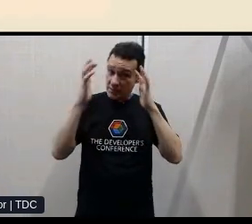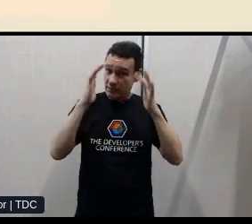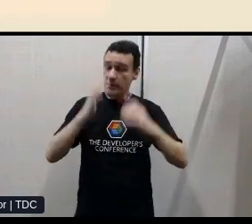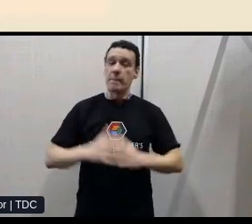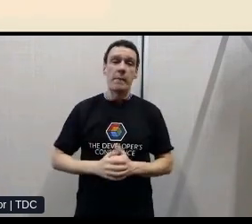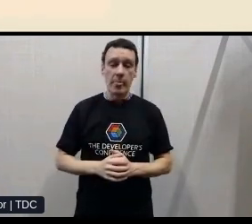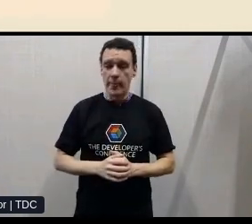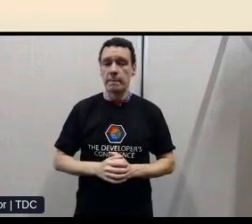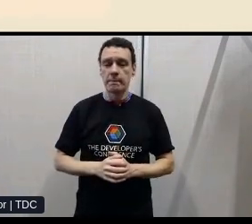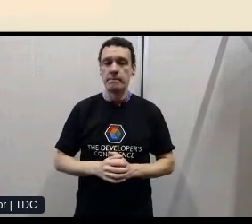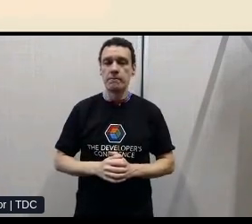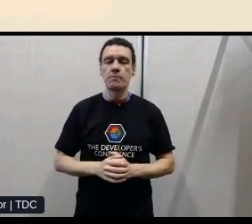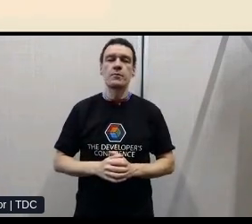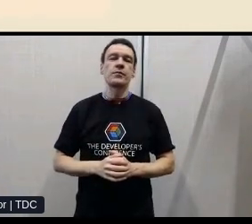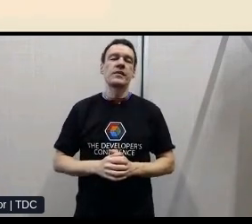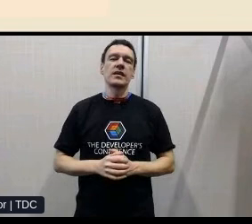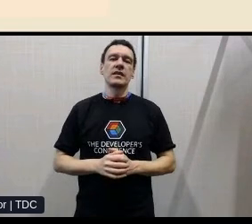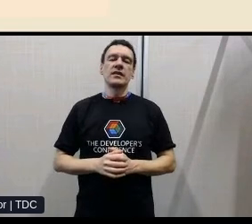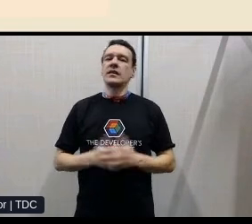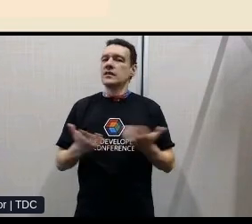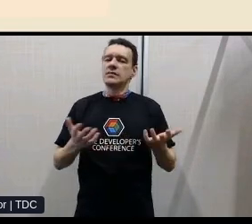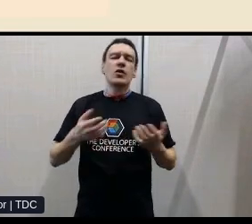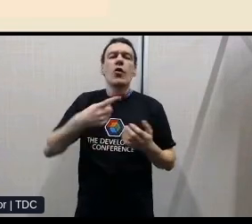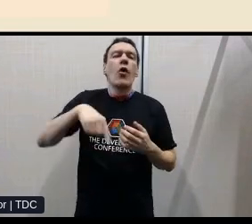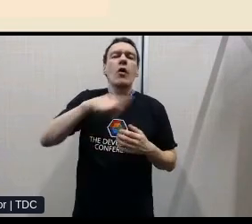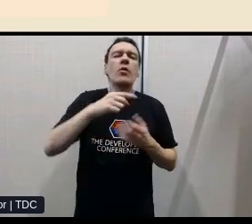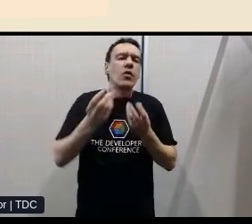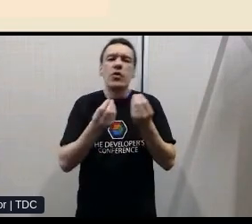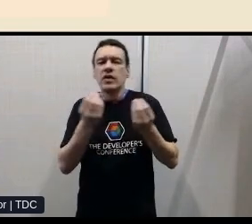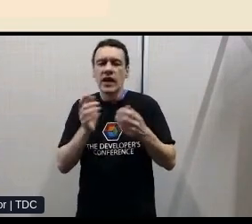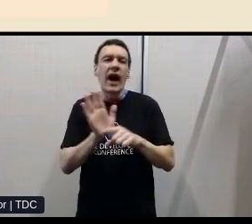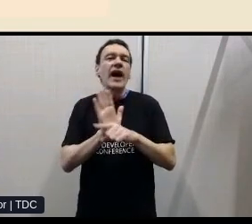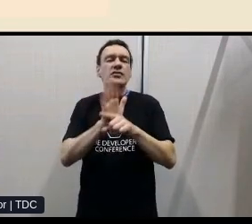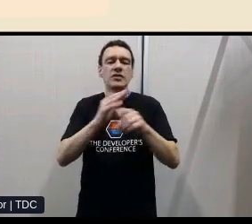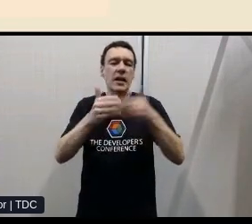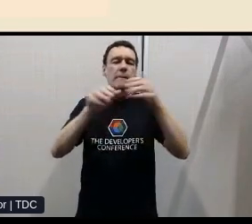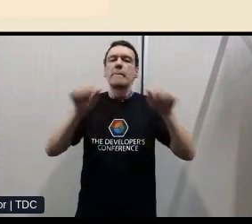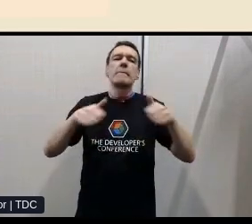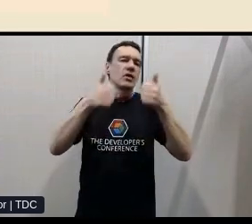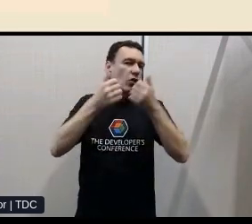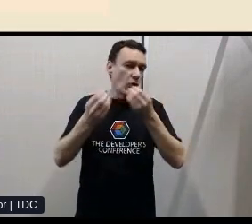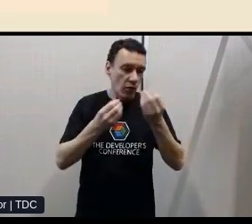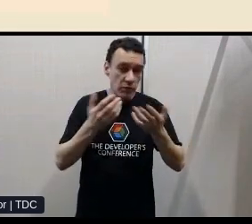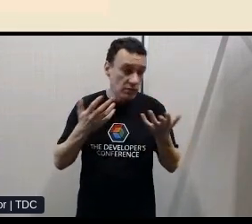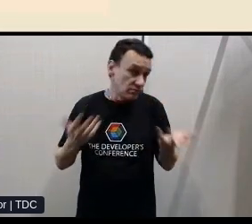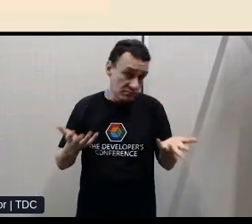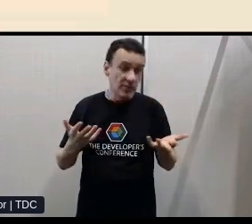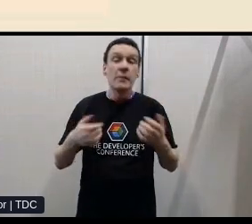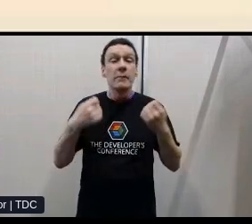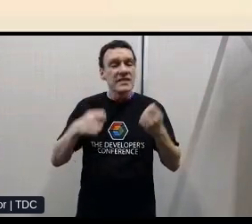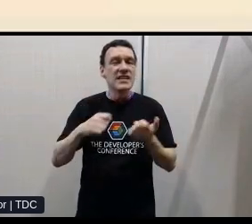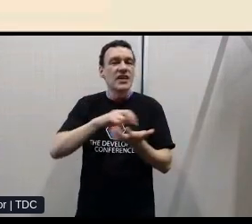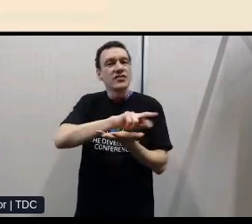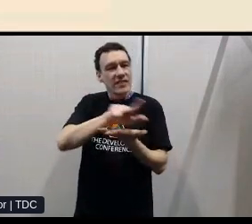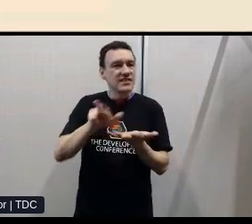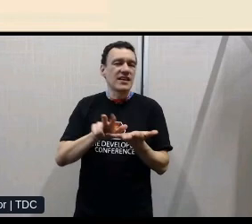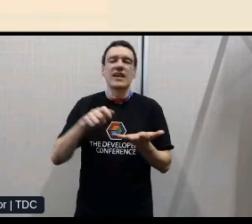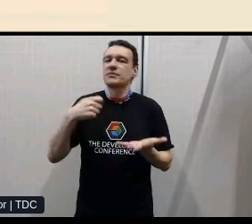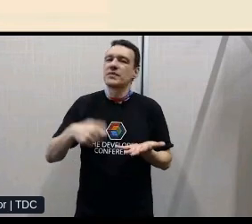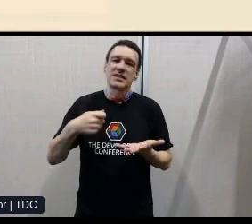Então, quando a gente pensa em como melhorar tudo isso, é trazendo a diversidade como aliada. Como eu venho falando ao